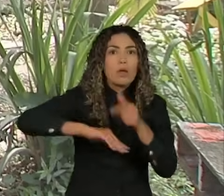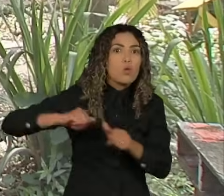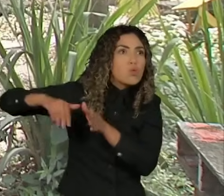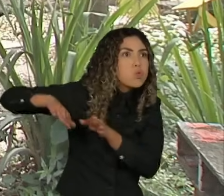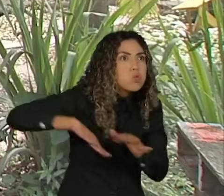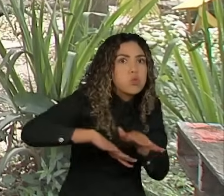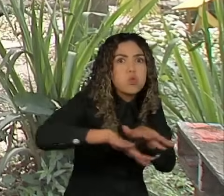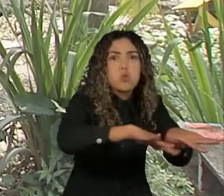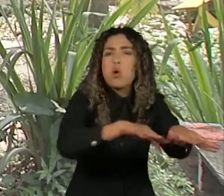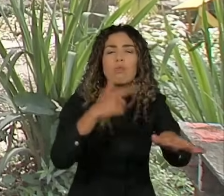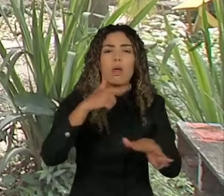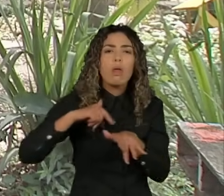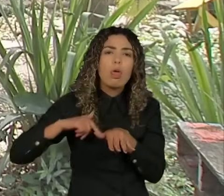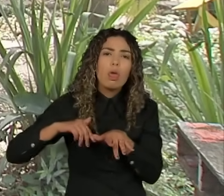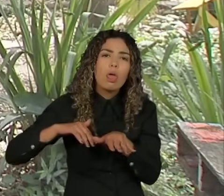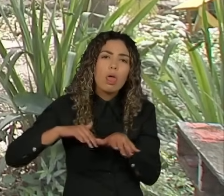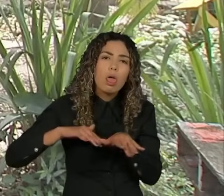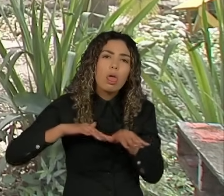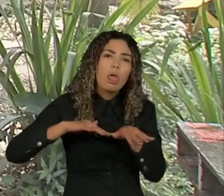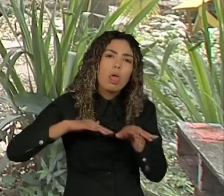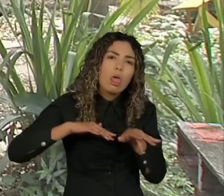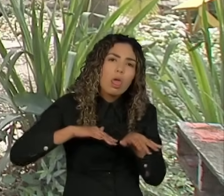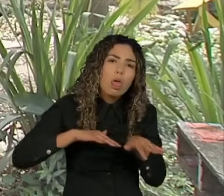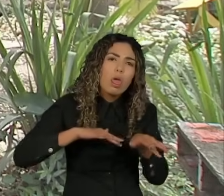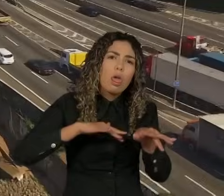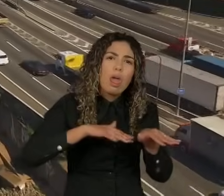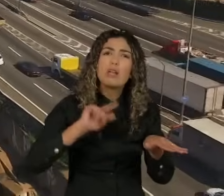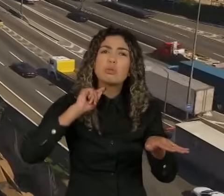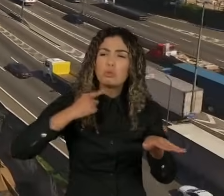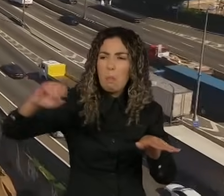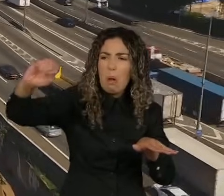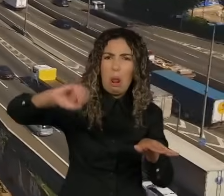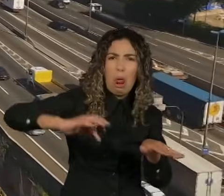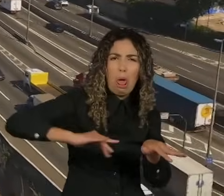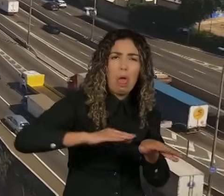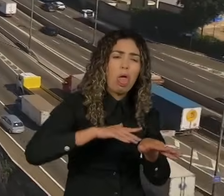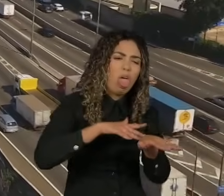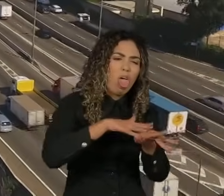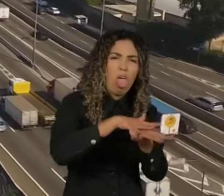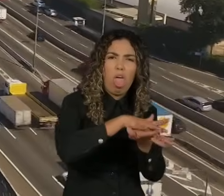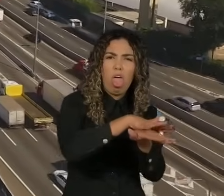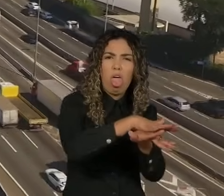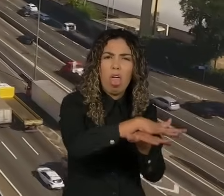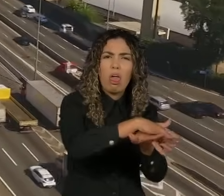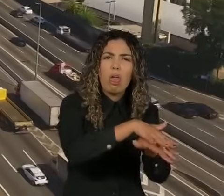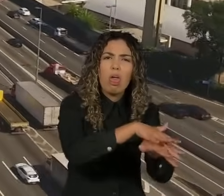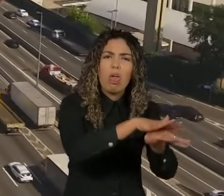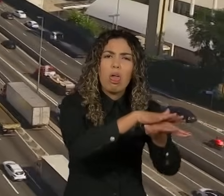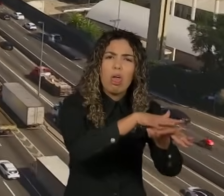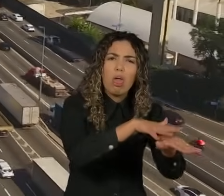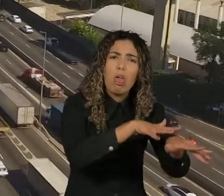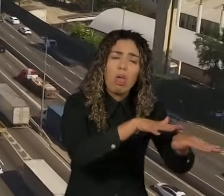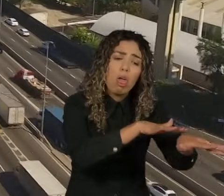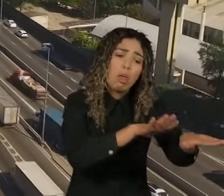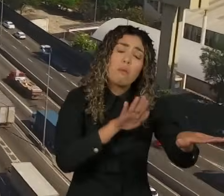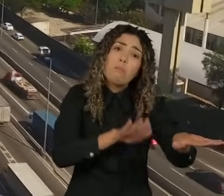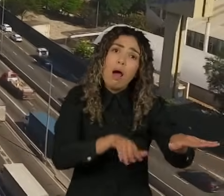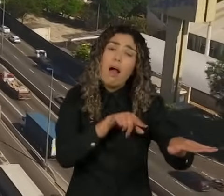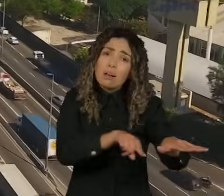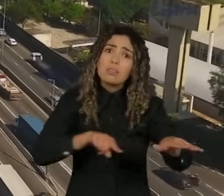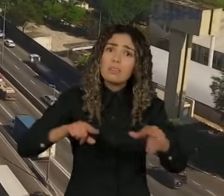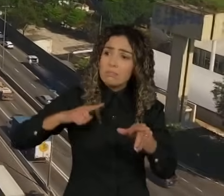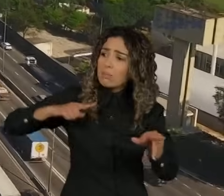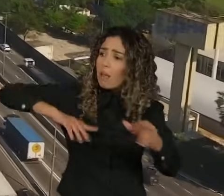processo de um grande sofrimento, digamos assim, uma grande degradação. Mas ele é um rio que está vivo e é grandioso e ele